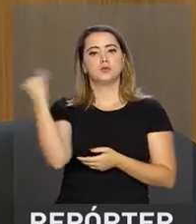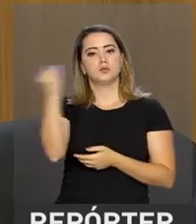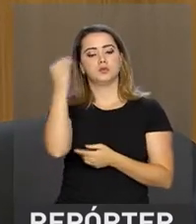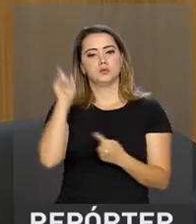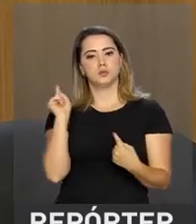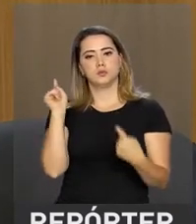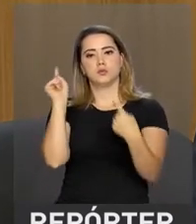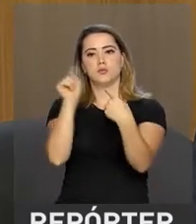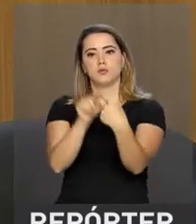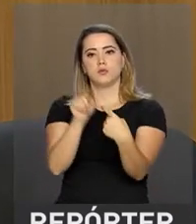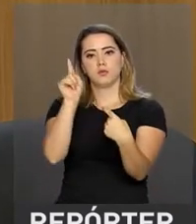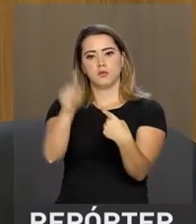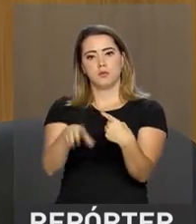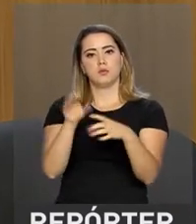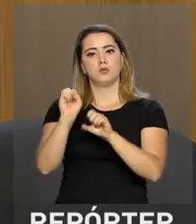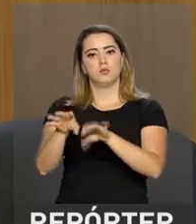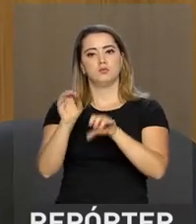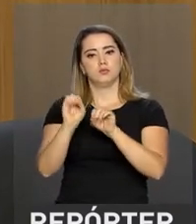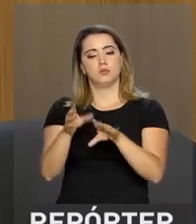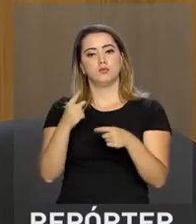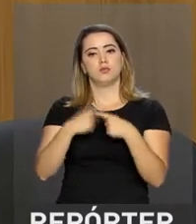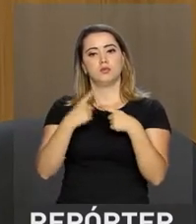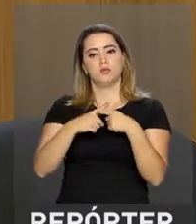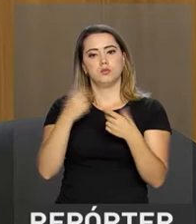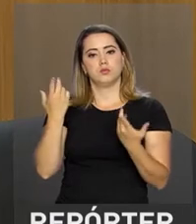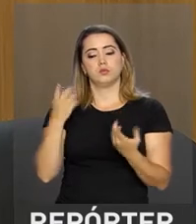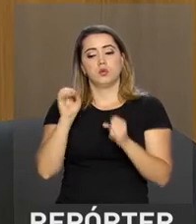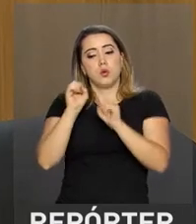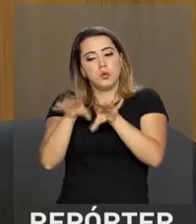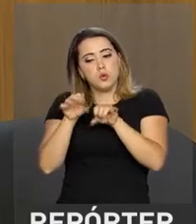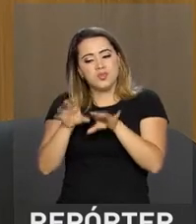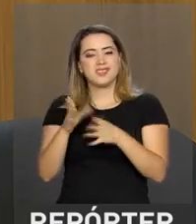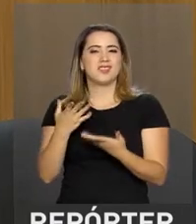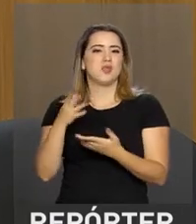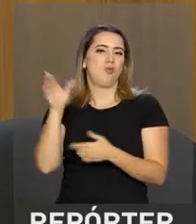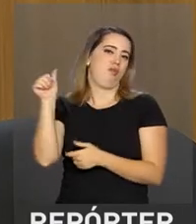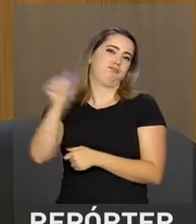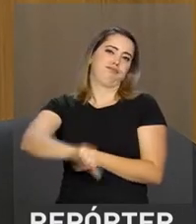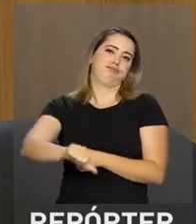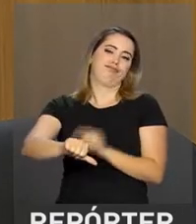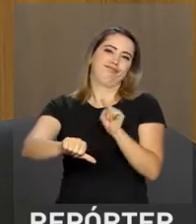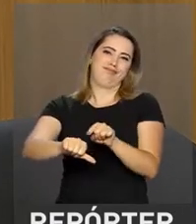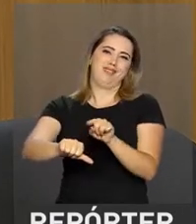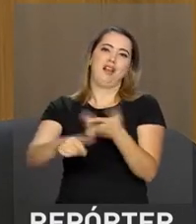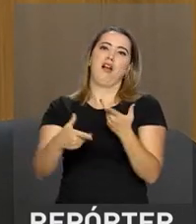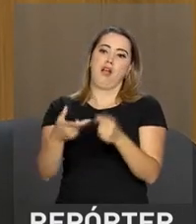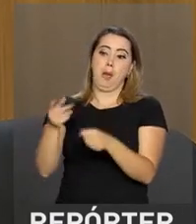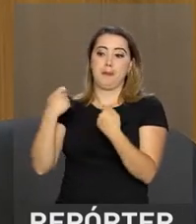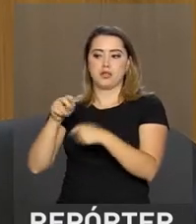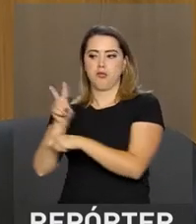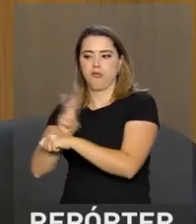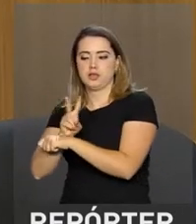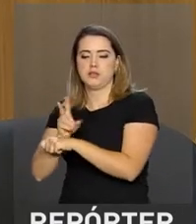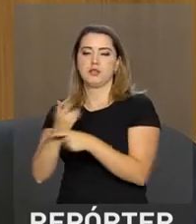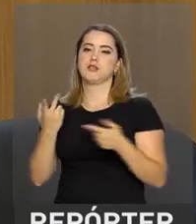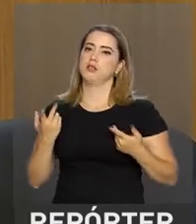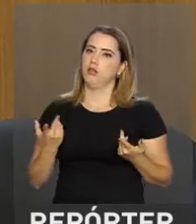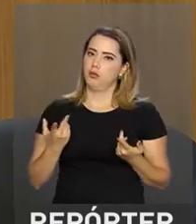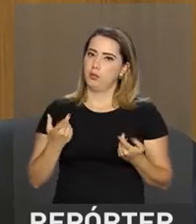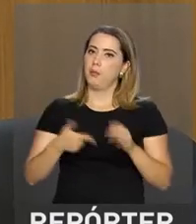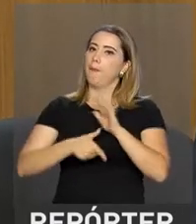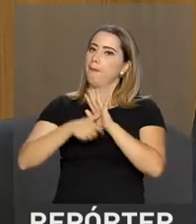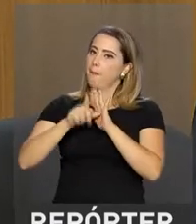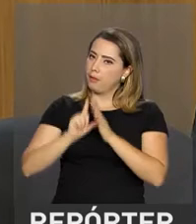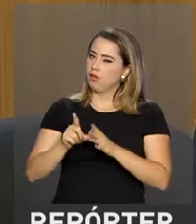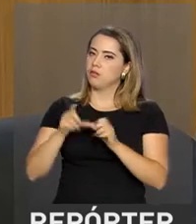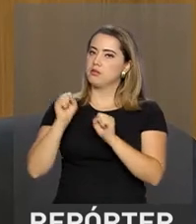foca muito na educação porque quando a educação falha aí sim vem a fiscalização a gente faz